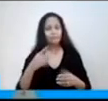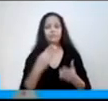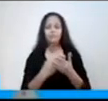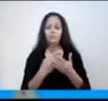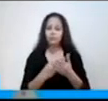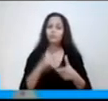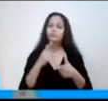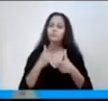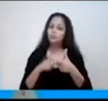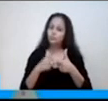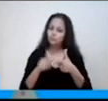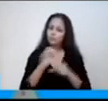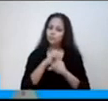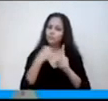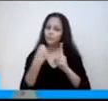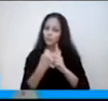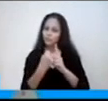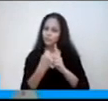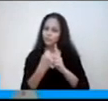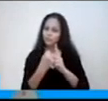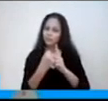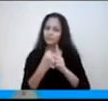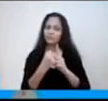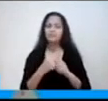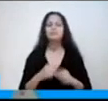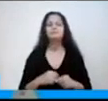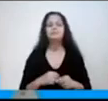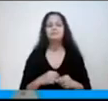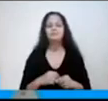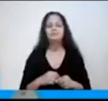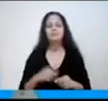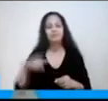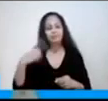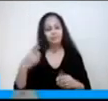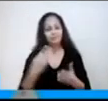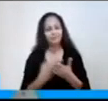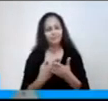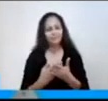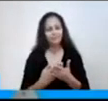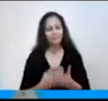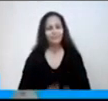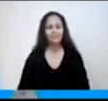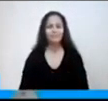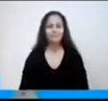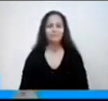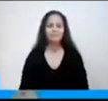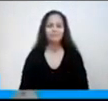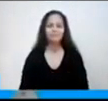o estudo dos problemas sociais no meio urbano. É isso e até a próxima aula.